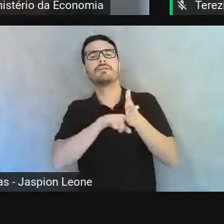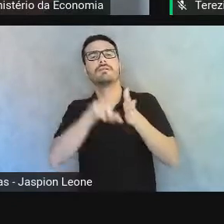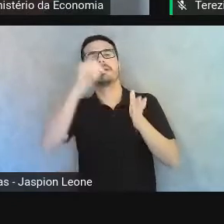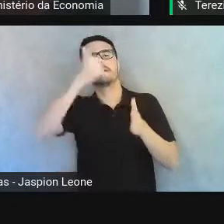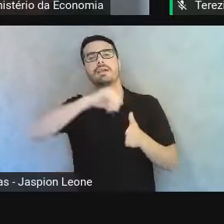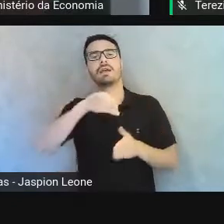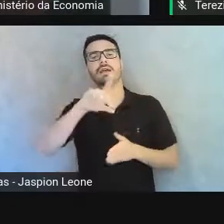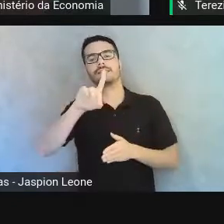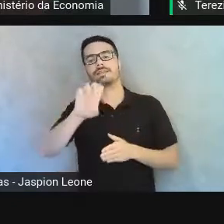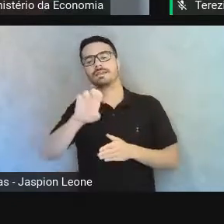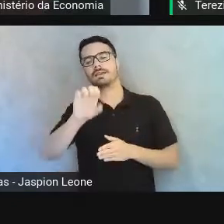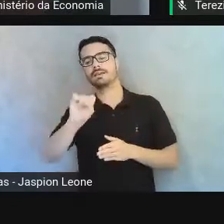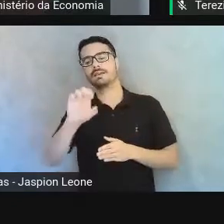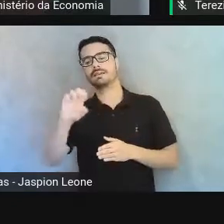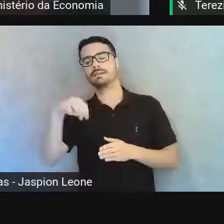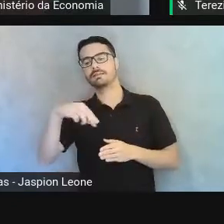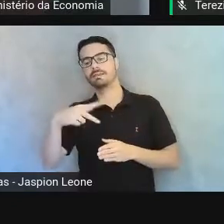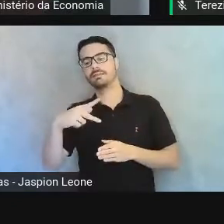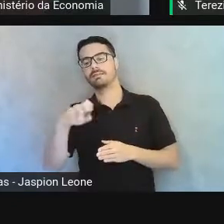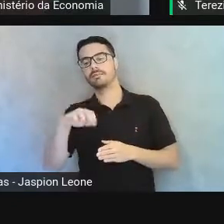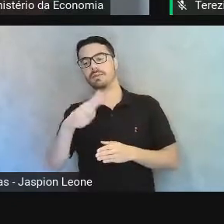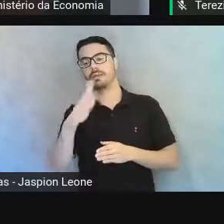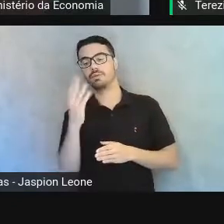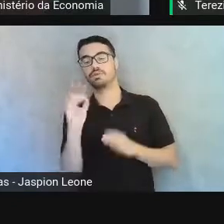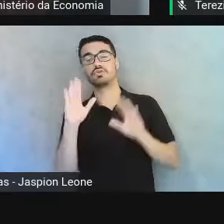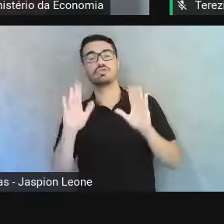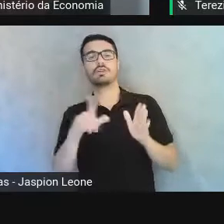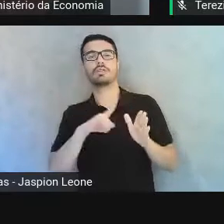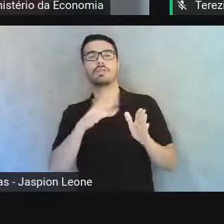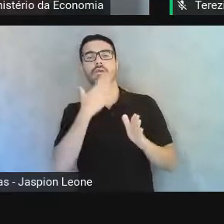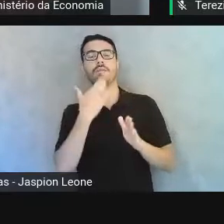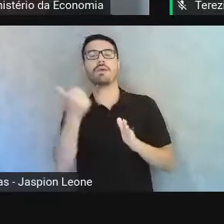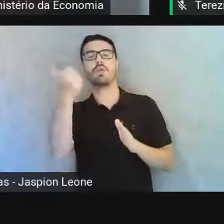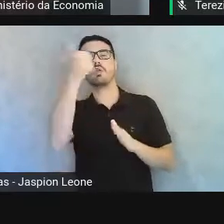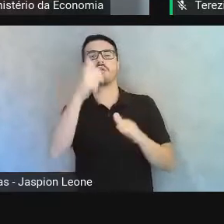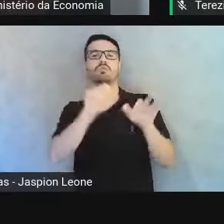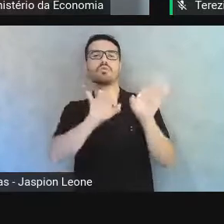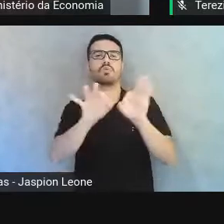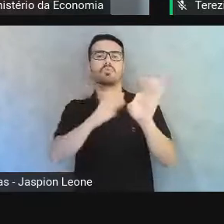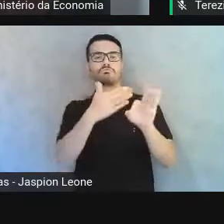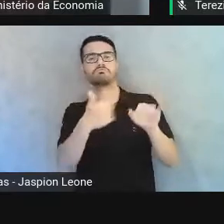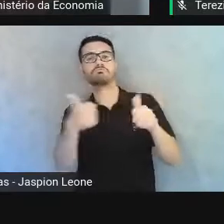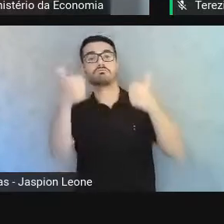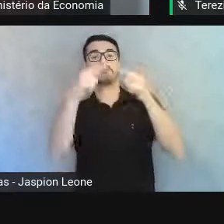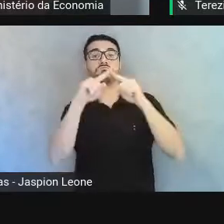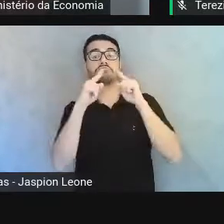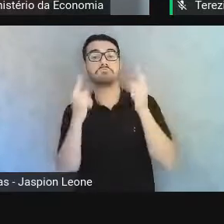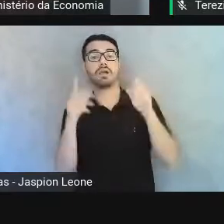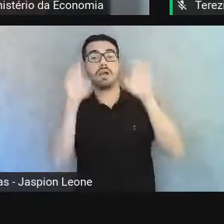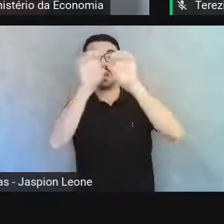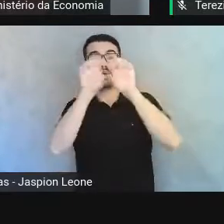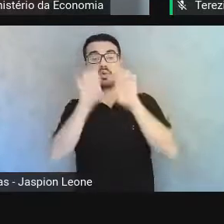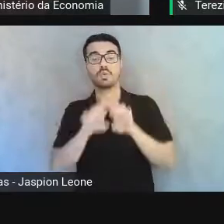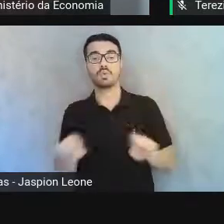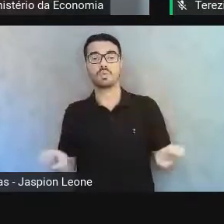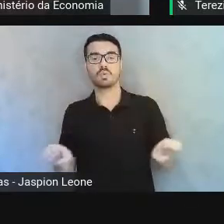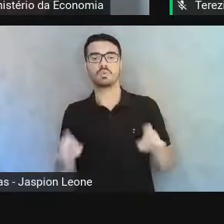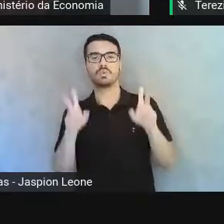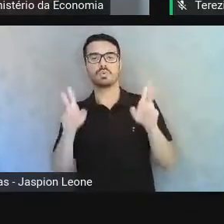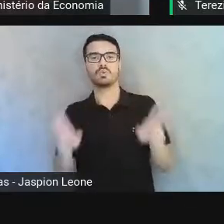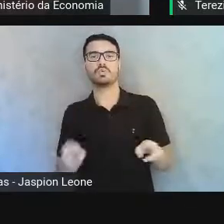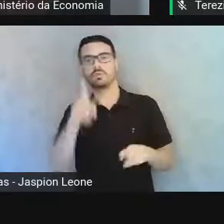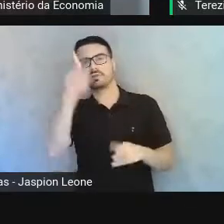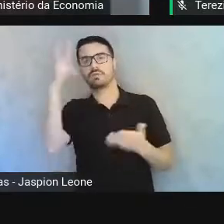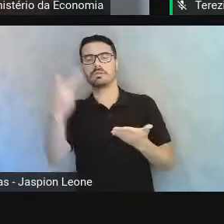avanços, existem melhorias que são feitas, mas algo mais estrutural, por exemplo, como esse